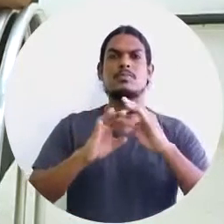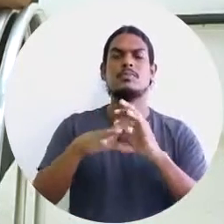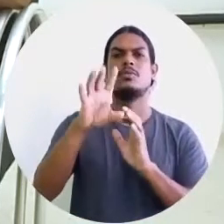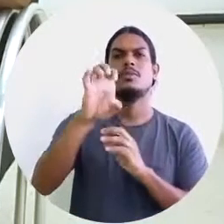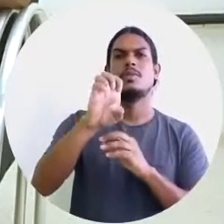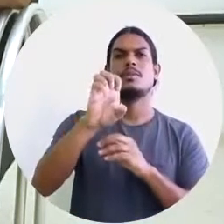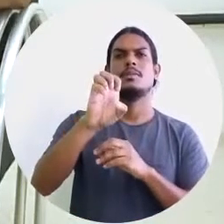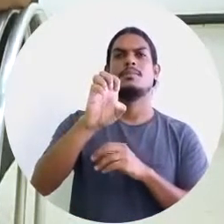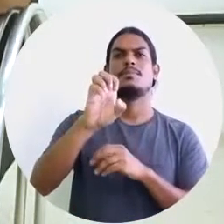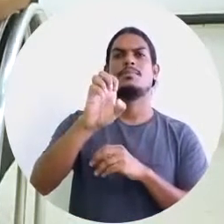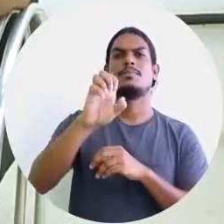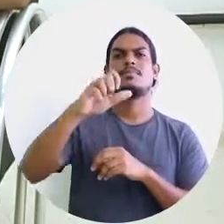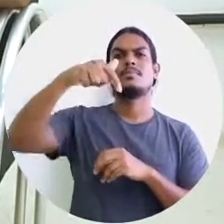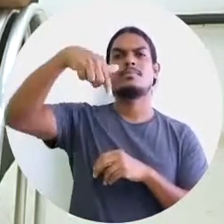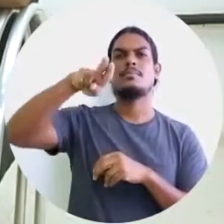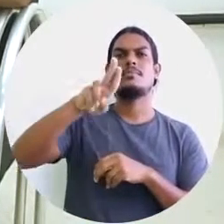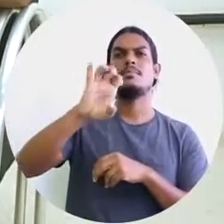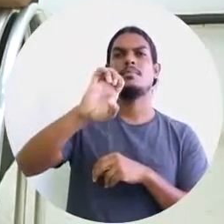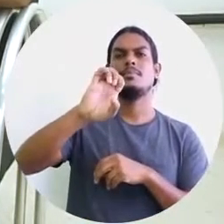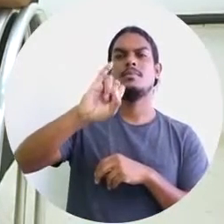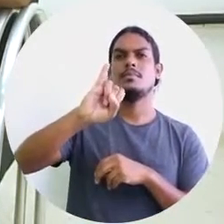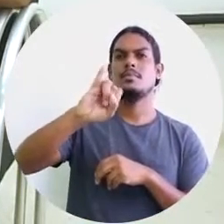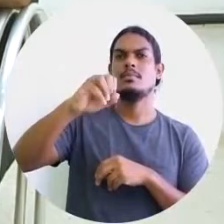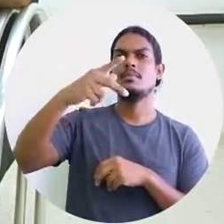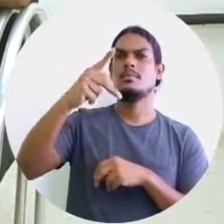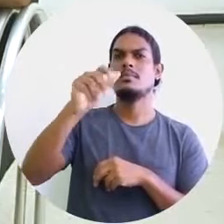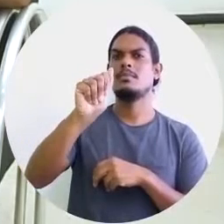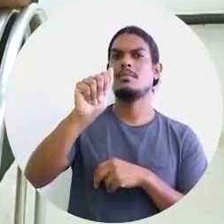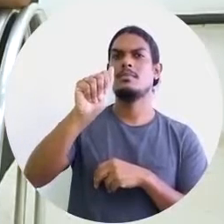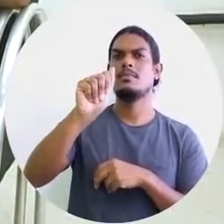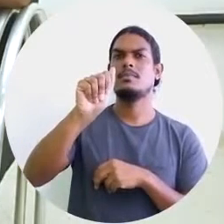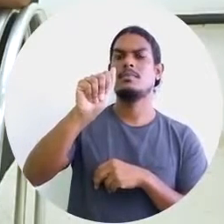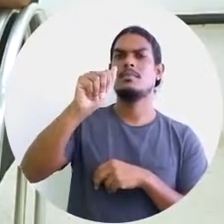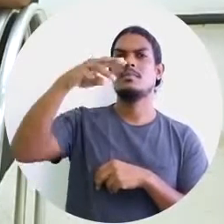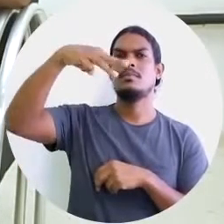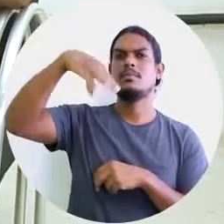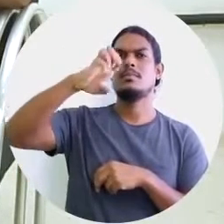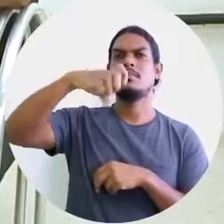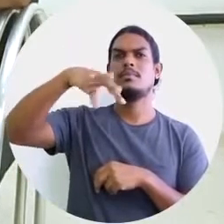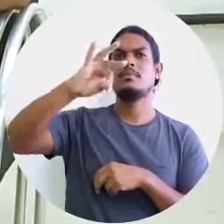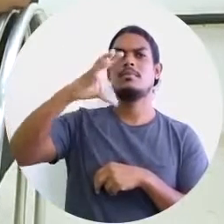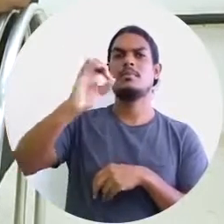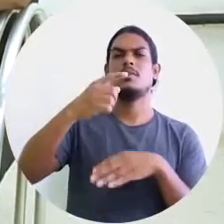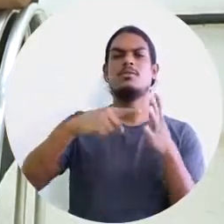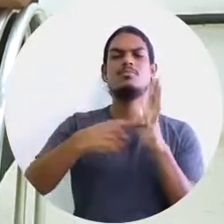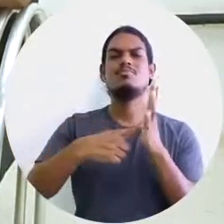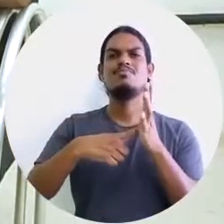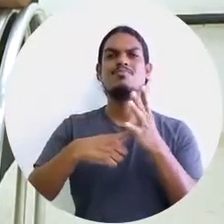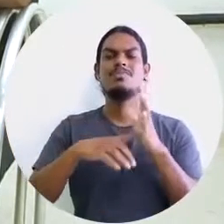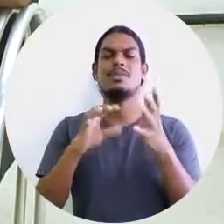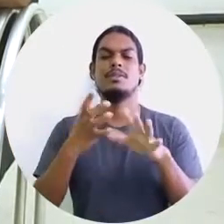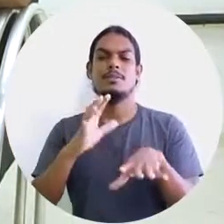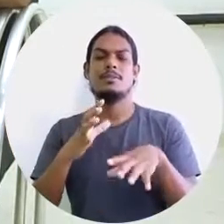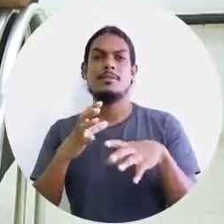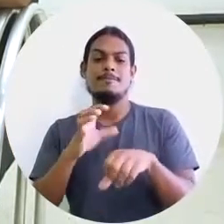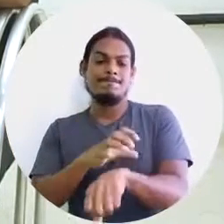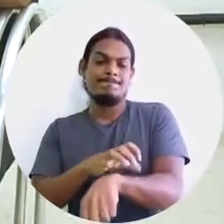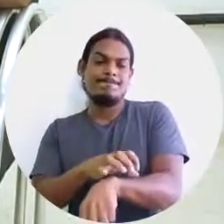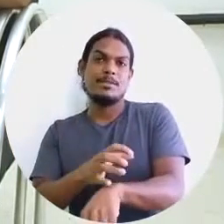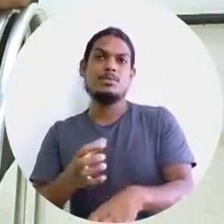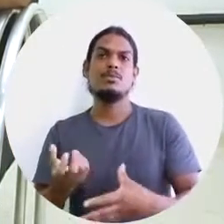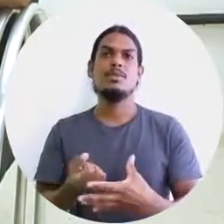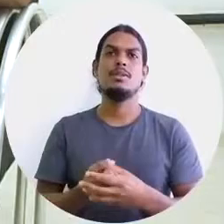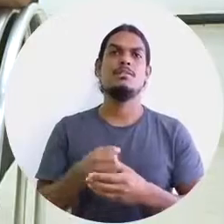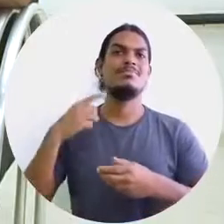de medição de dosimetria de ruído, os equipamentos de medição de calor, o